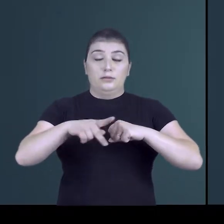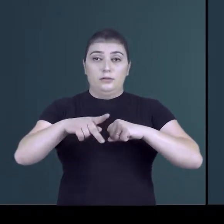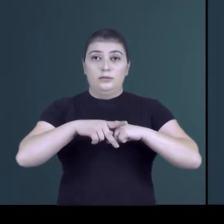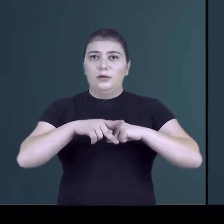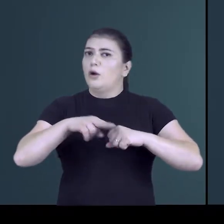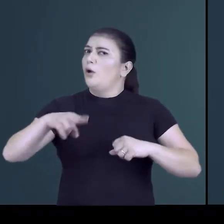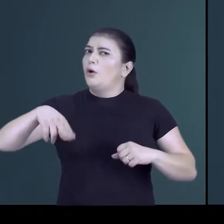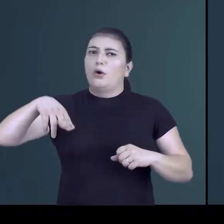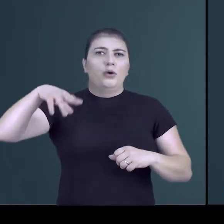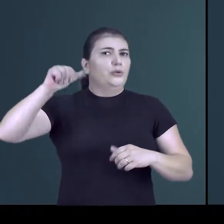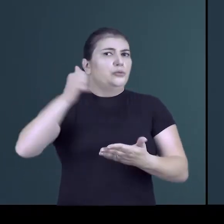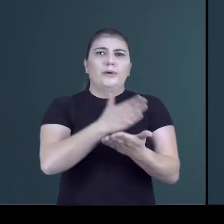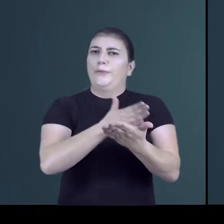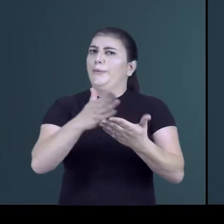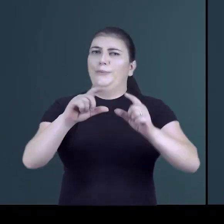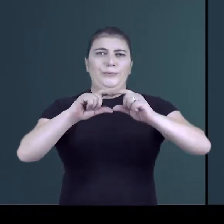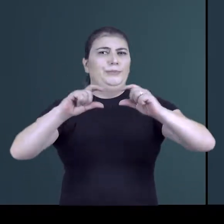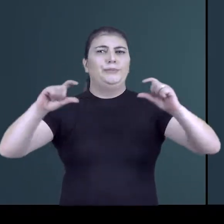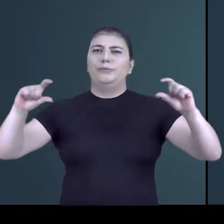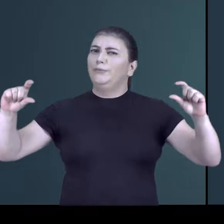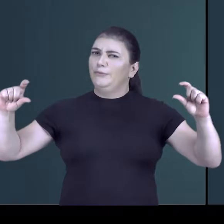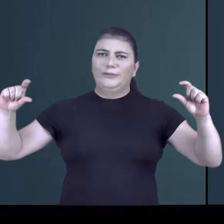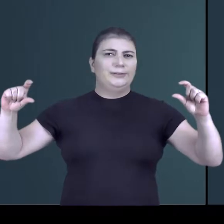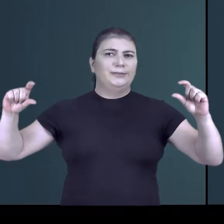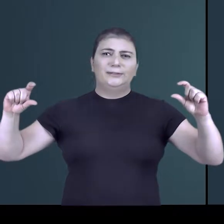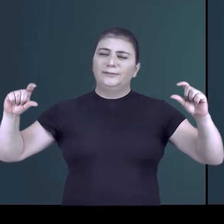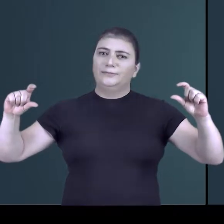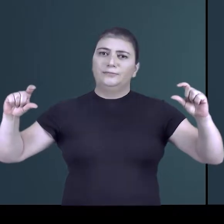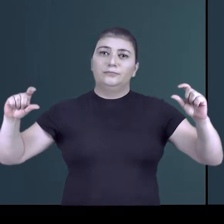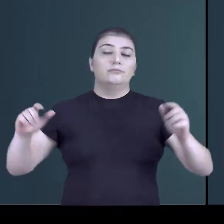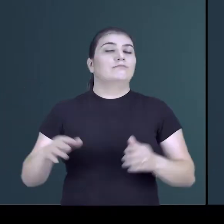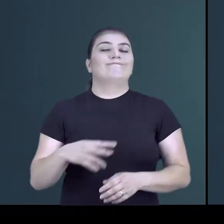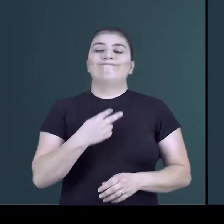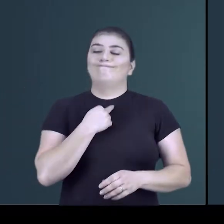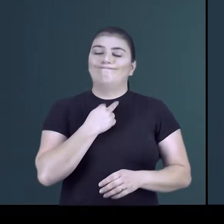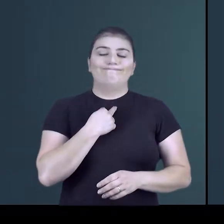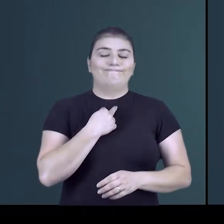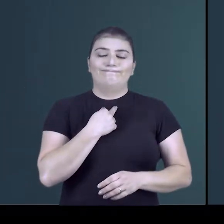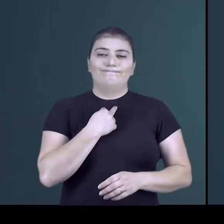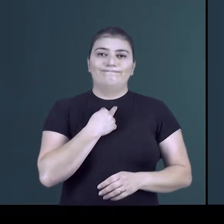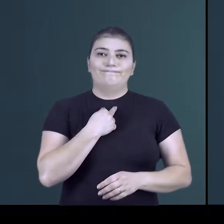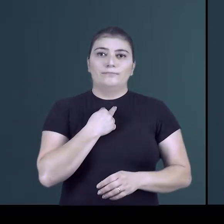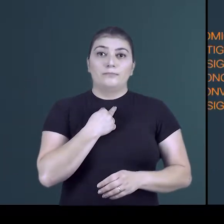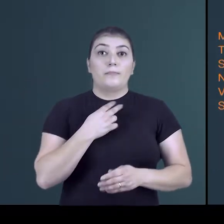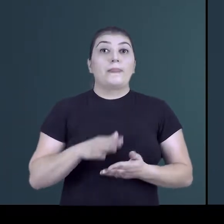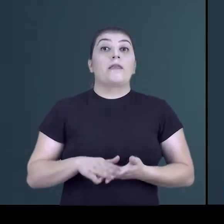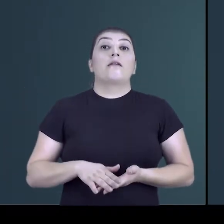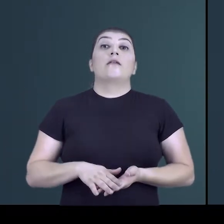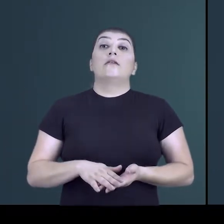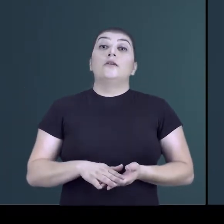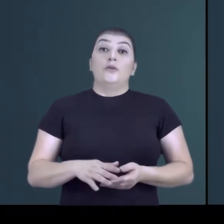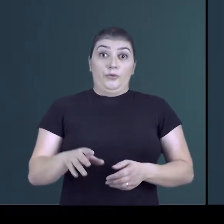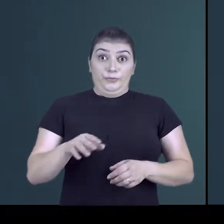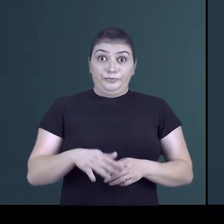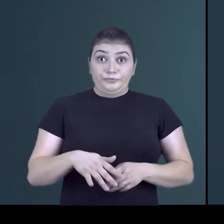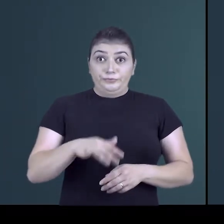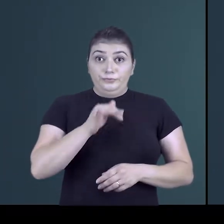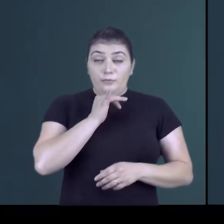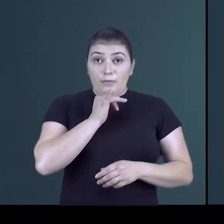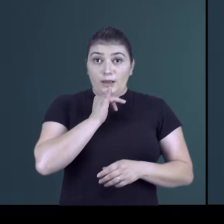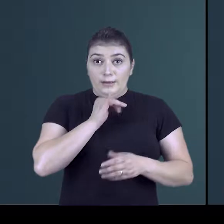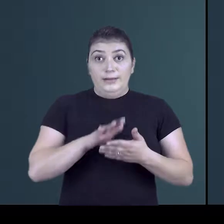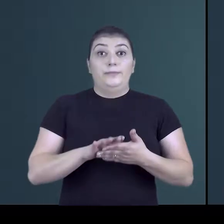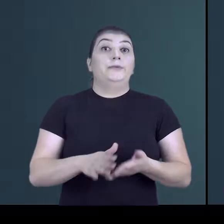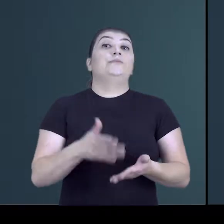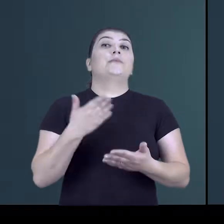pronomes nunca podem iniciar períodos, iniciar orações. Temos uma inversão.